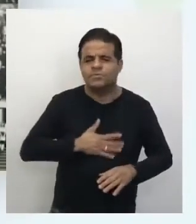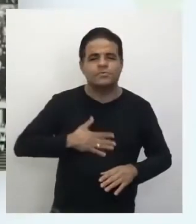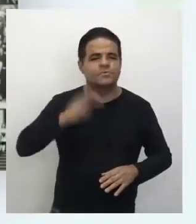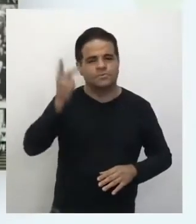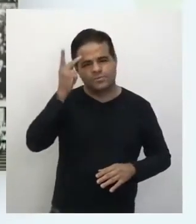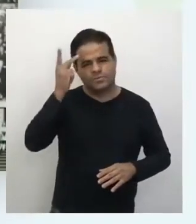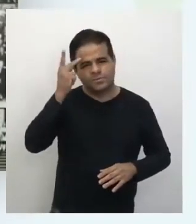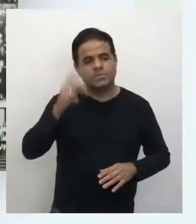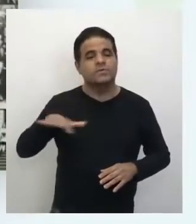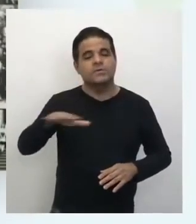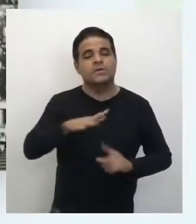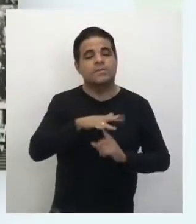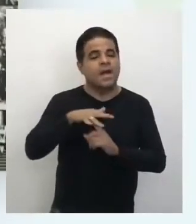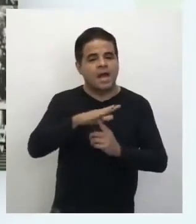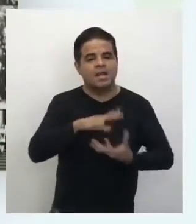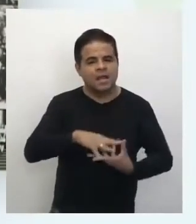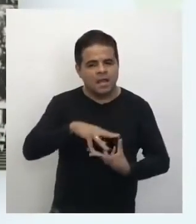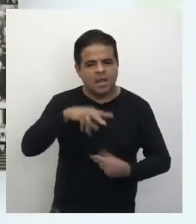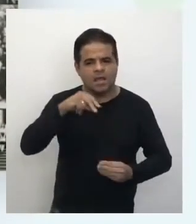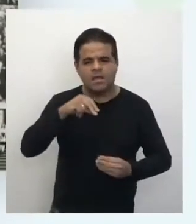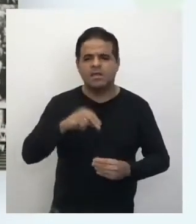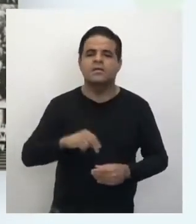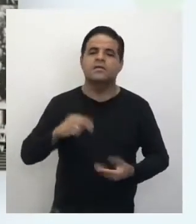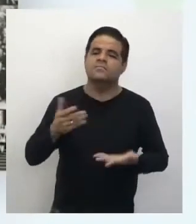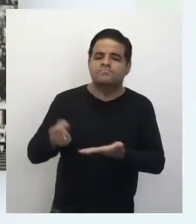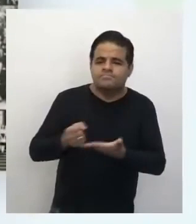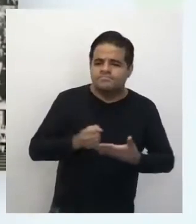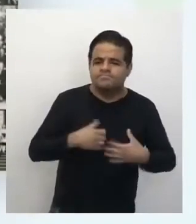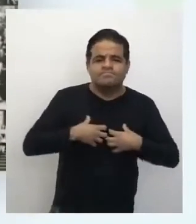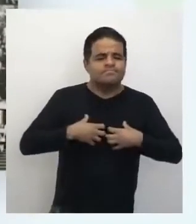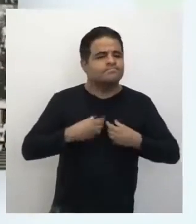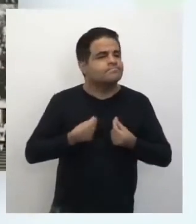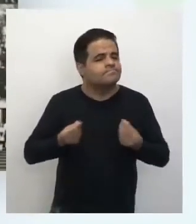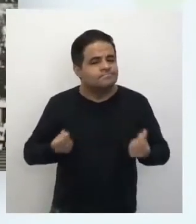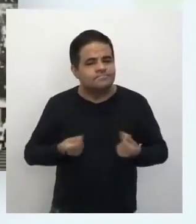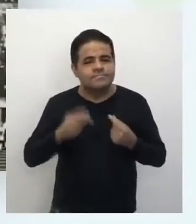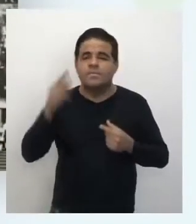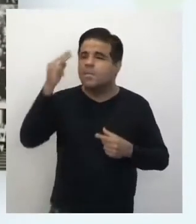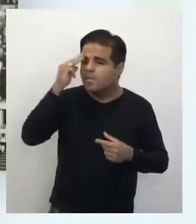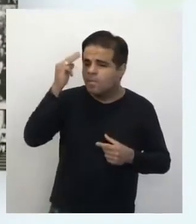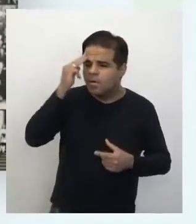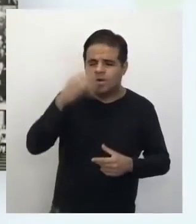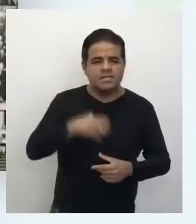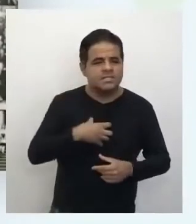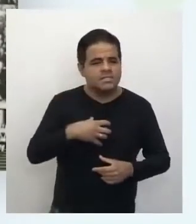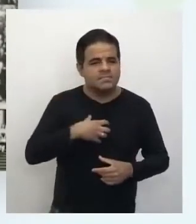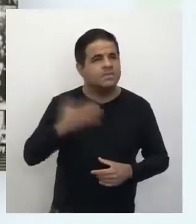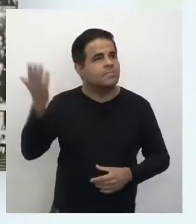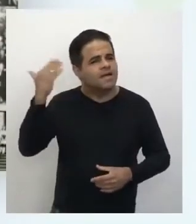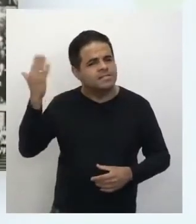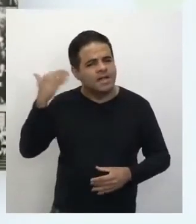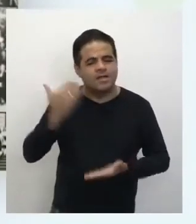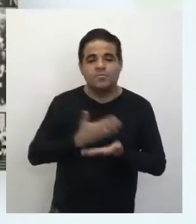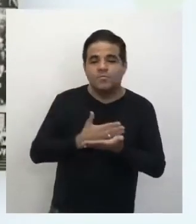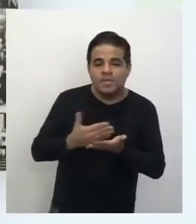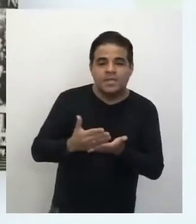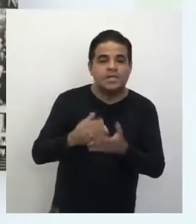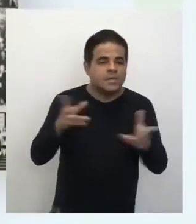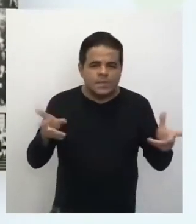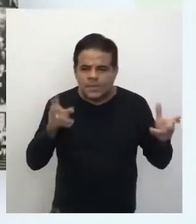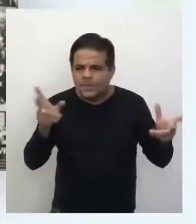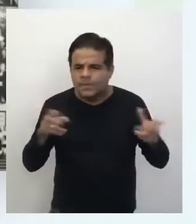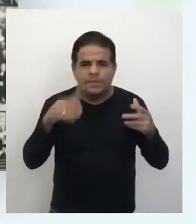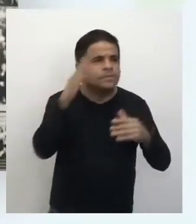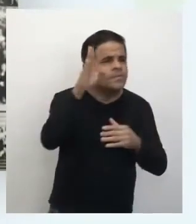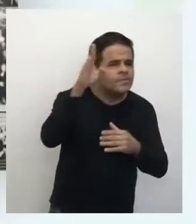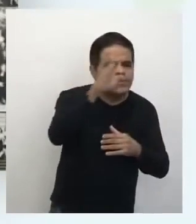que eu mais gosto, claro, o Parque do Ibirapuera. Que lembrança traz para mim? Traz para mim memórias, sentimentos de quando eu comecei a explorar a cidade